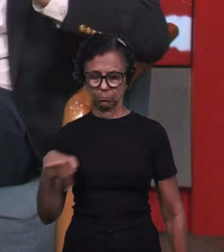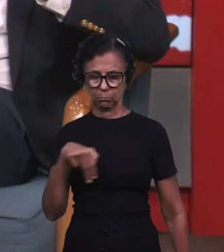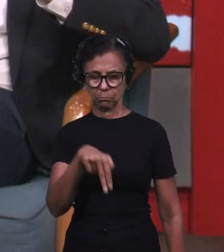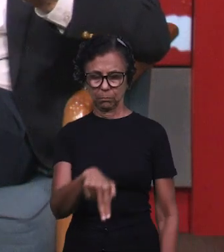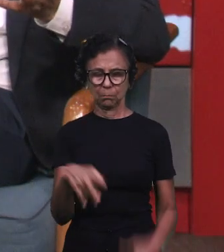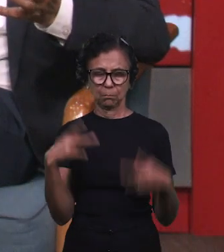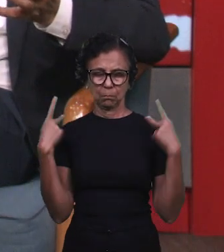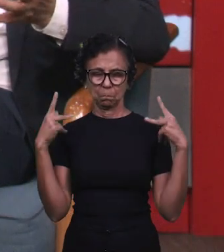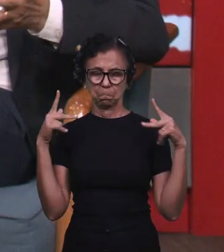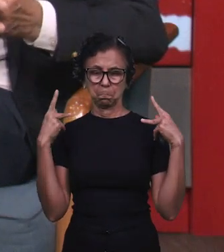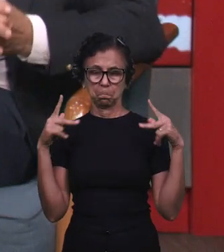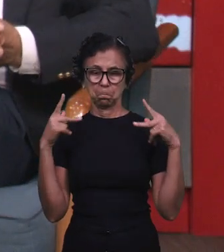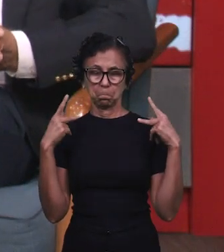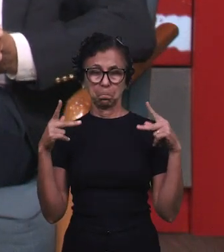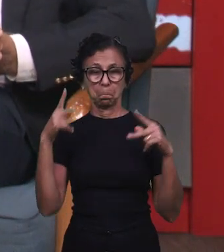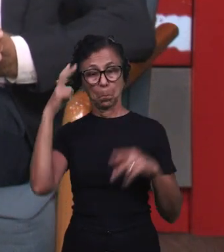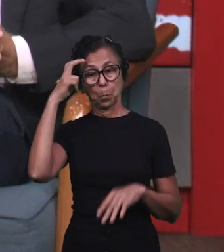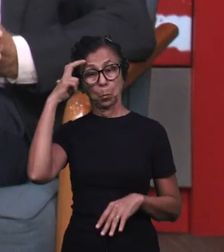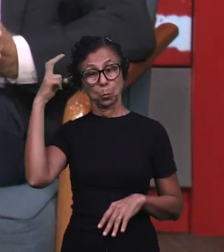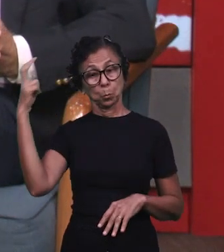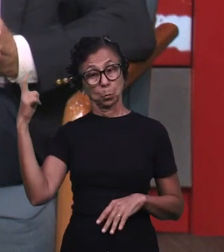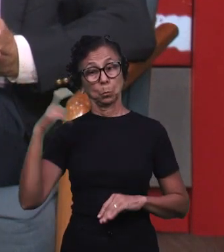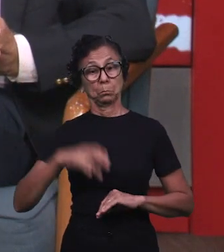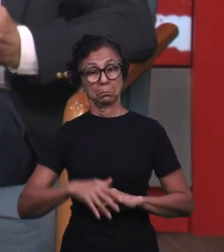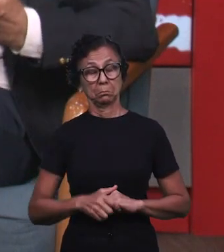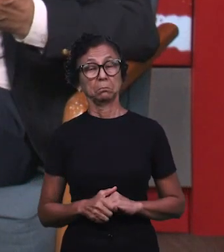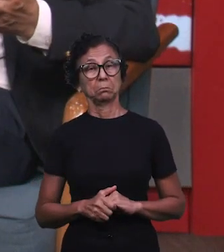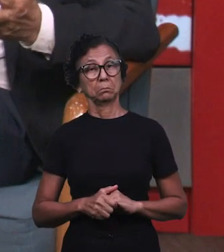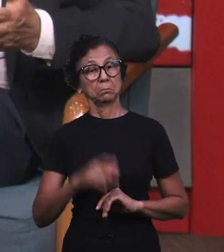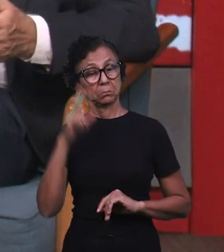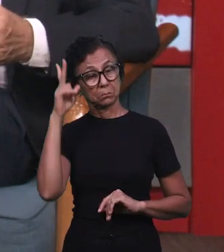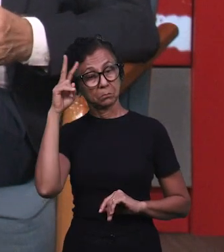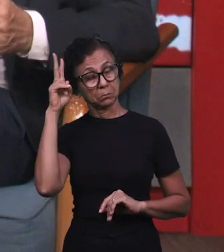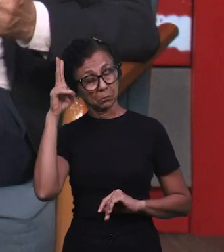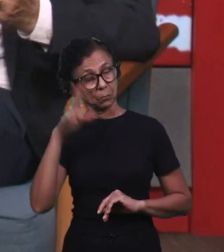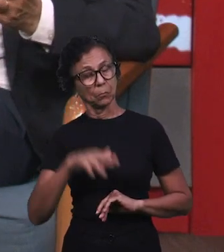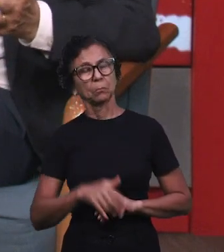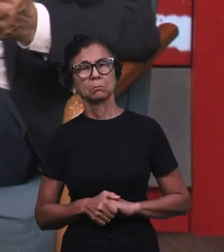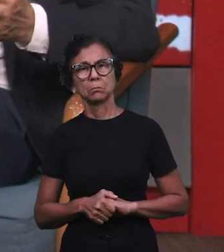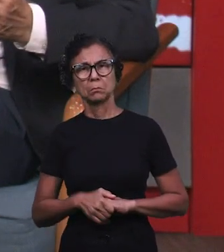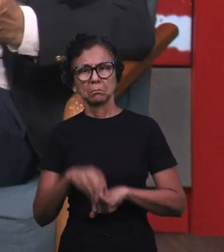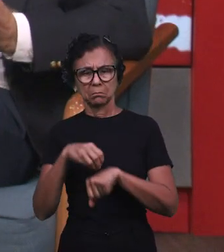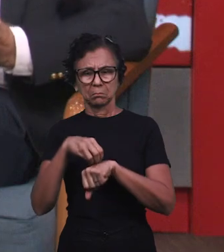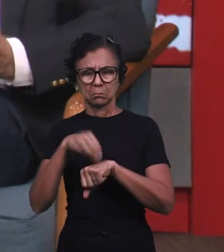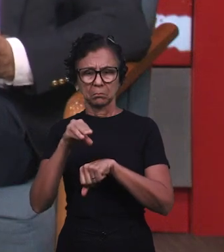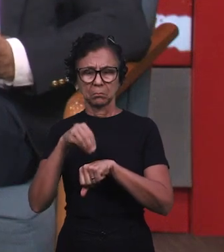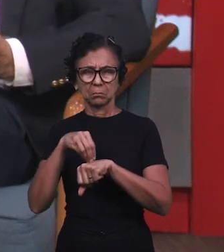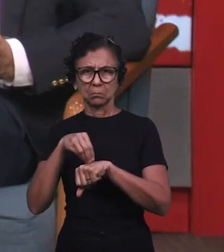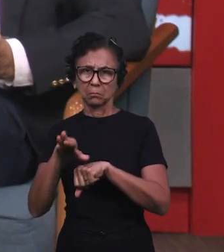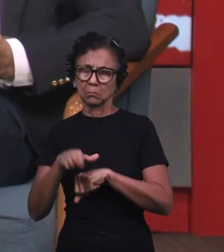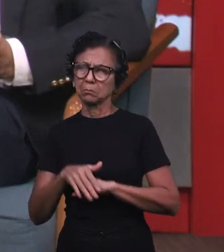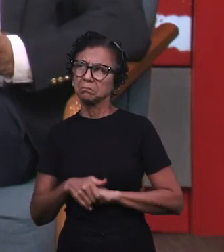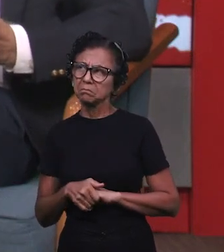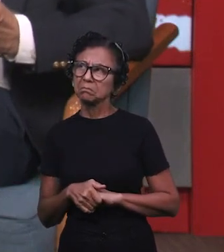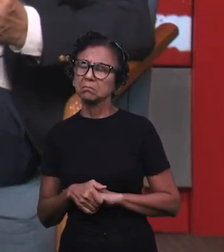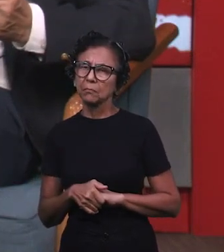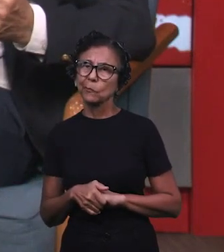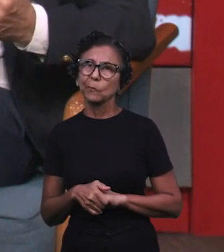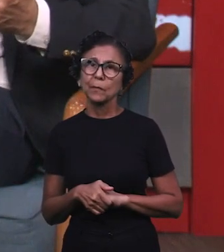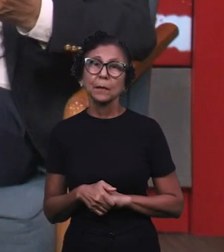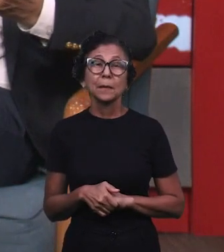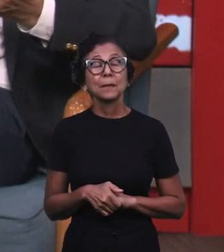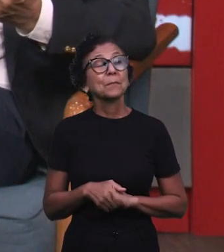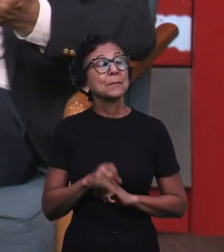elevado teor cultural, histórico, arqueológico, tudo. Mas